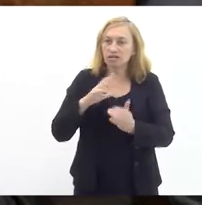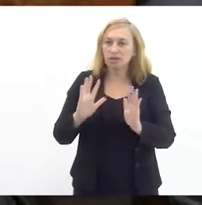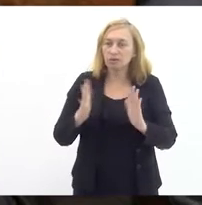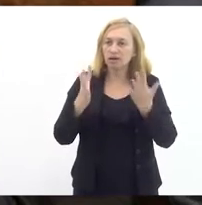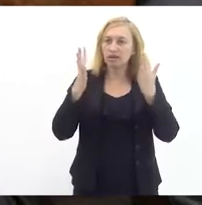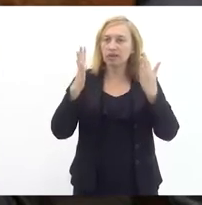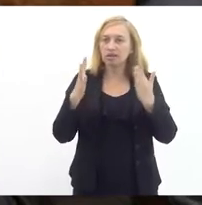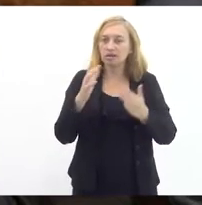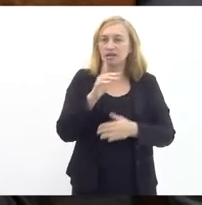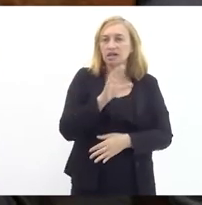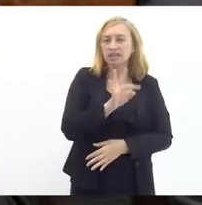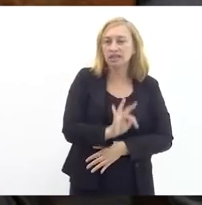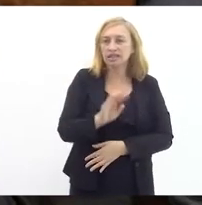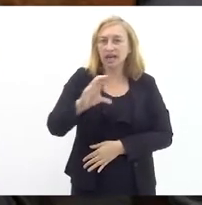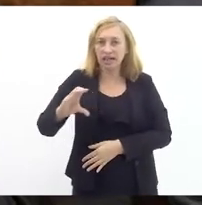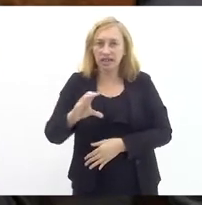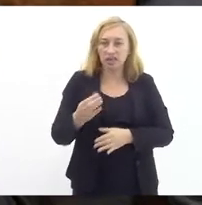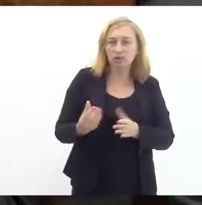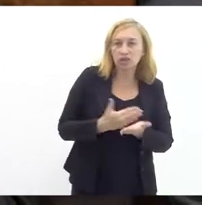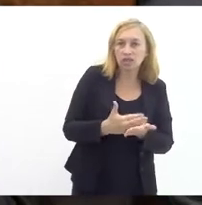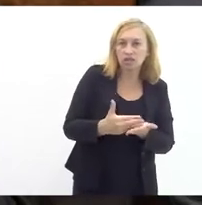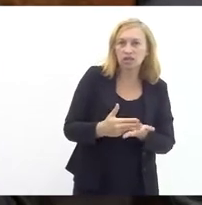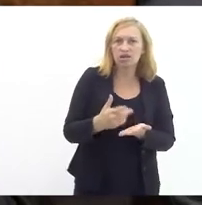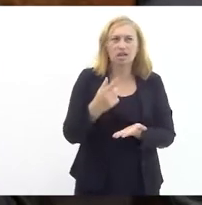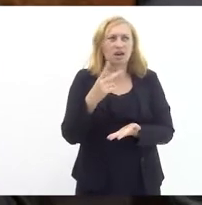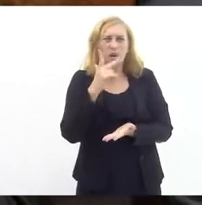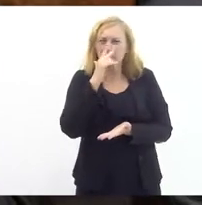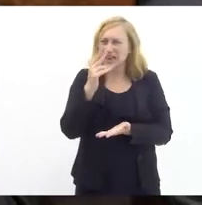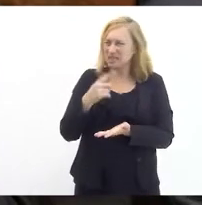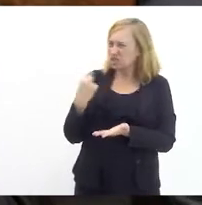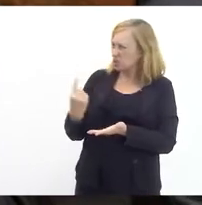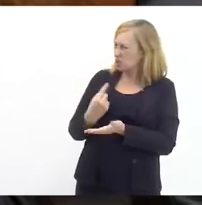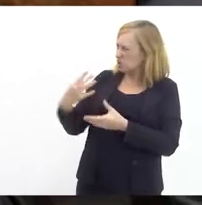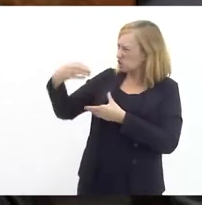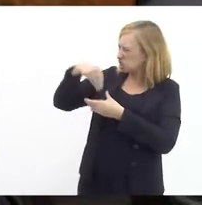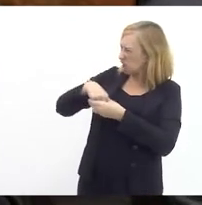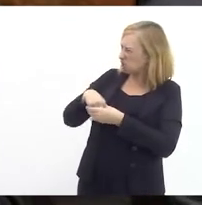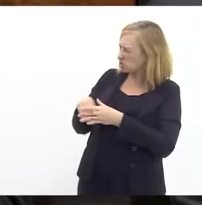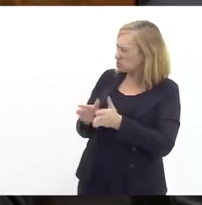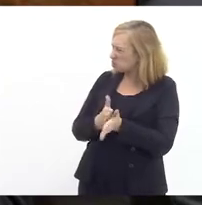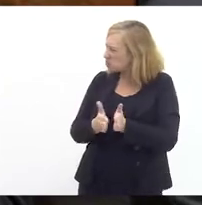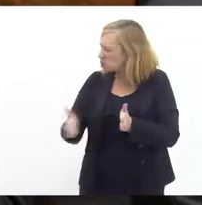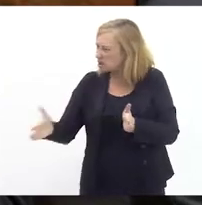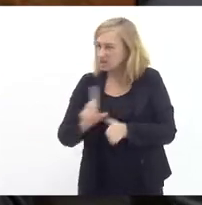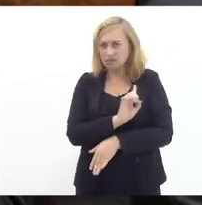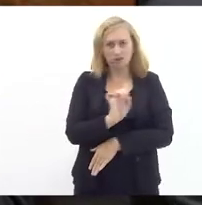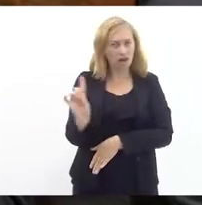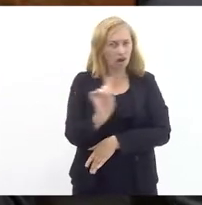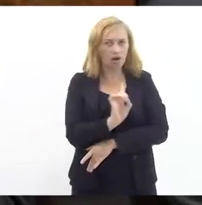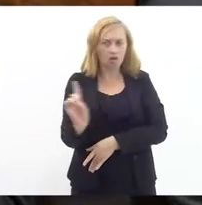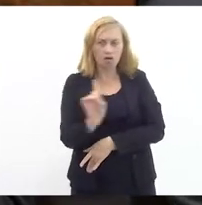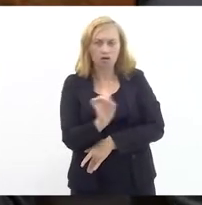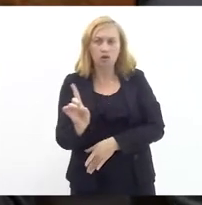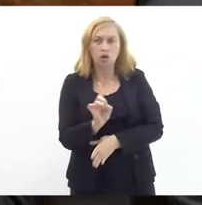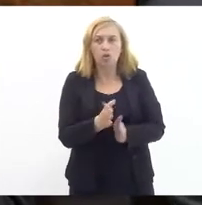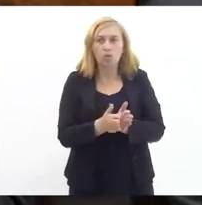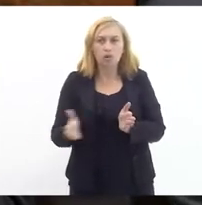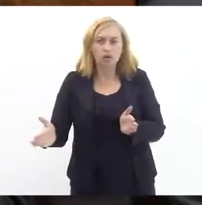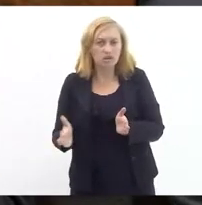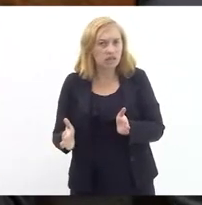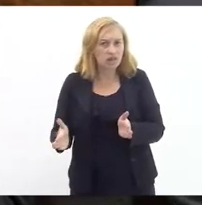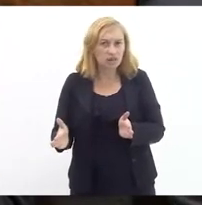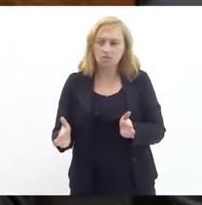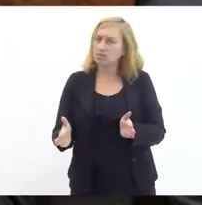somos signatários do TAC, porque ficou parecendo que a gente foi dentro deste processo, não foi dentro deste processo, do processo lato sensu,